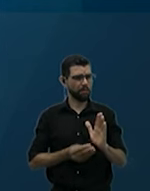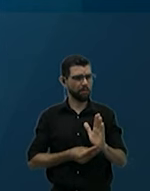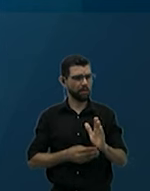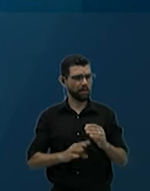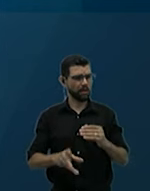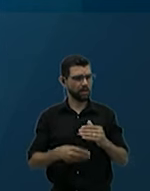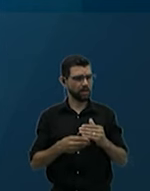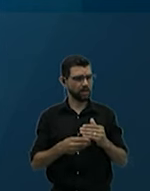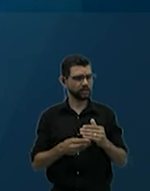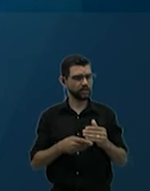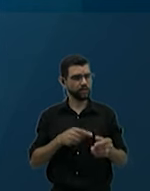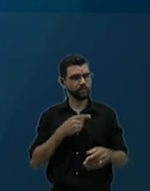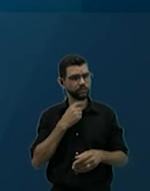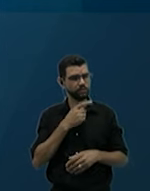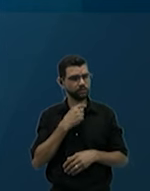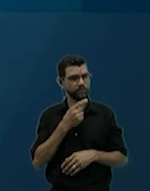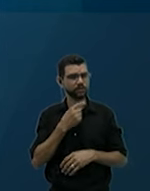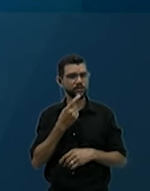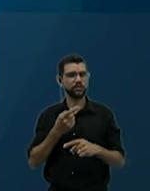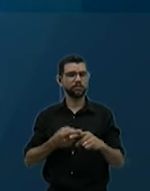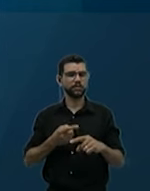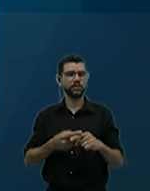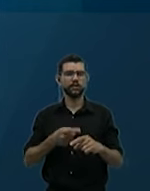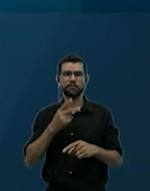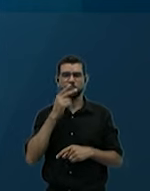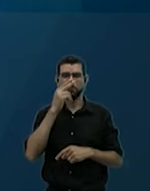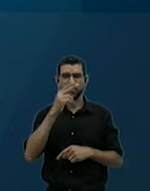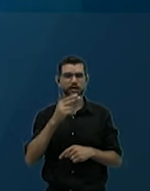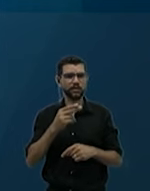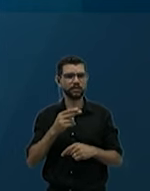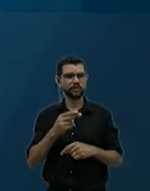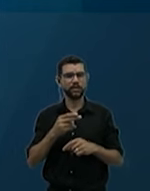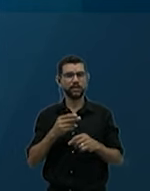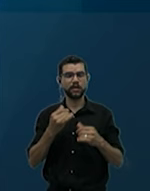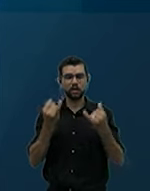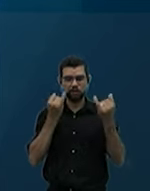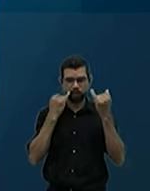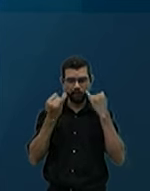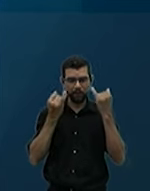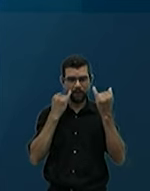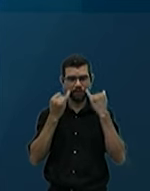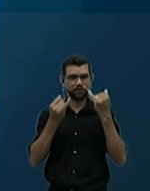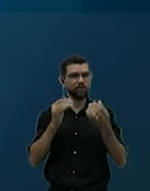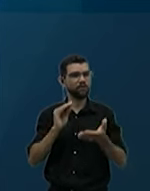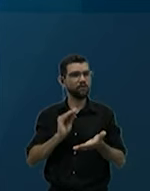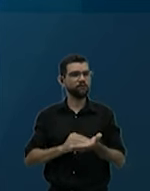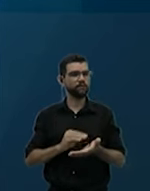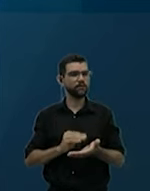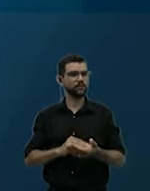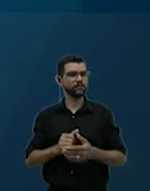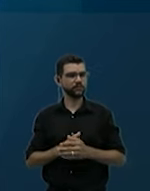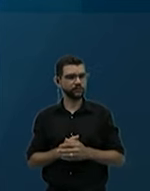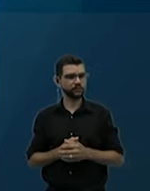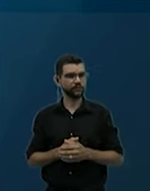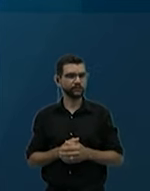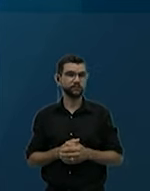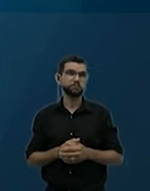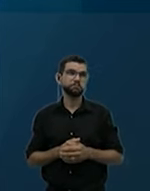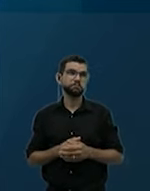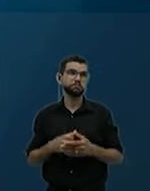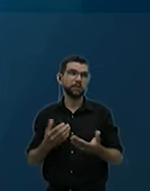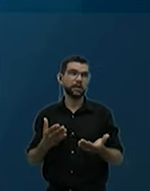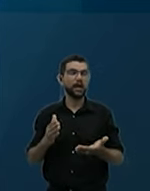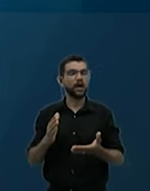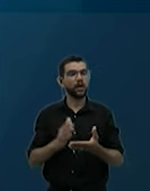de não ditos, né, no tema em debate, que parece que, olha, esses advogados estão